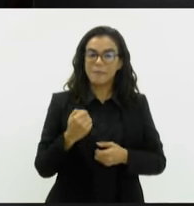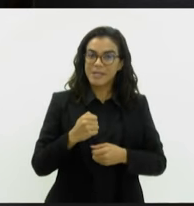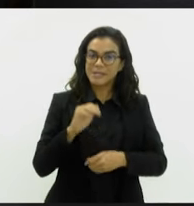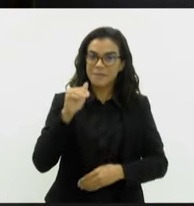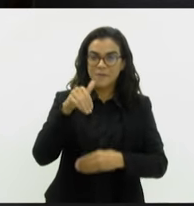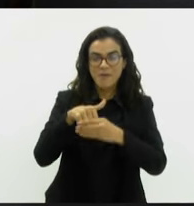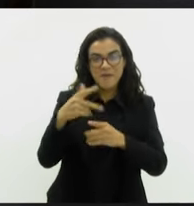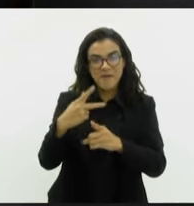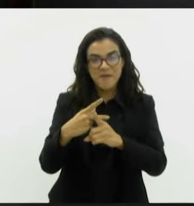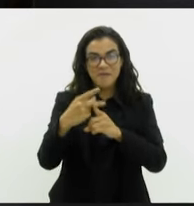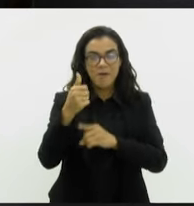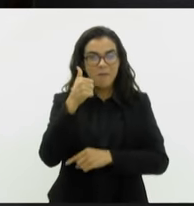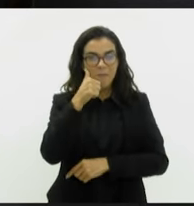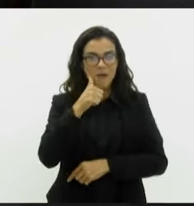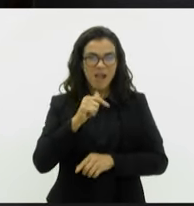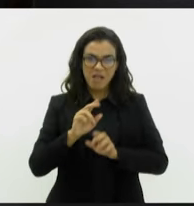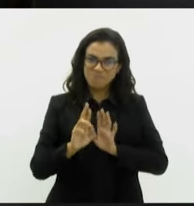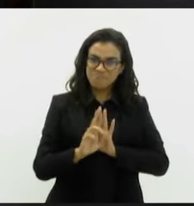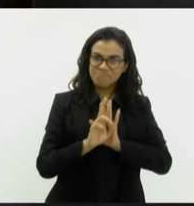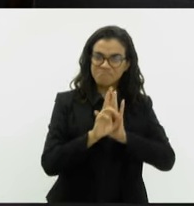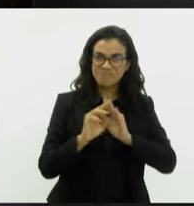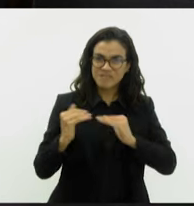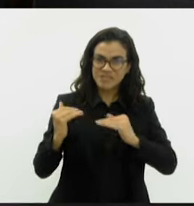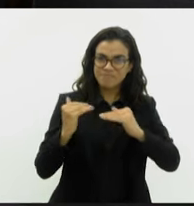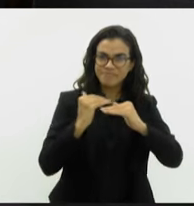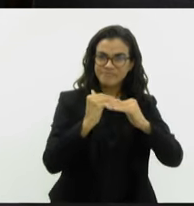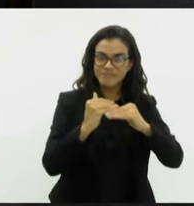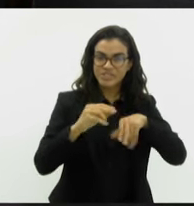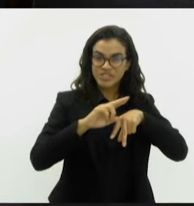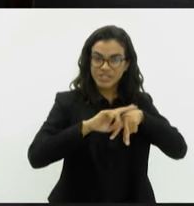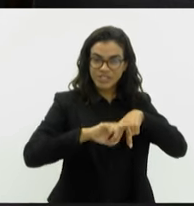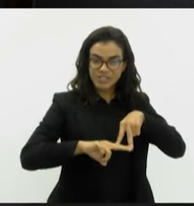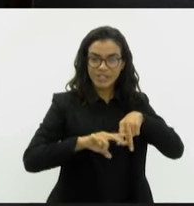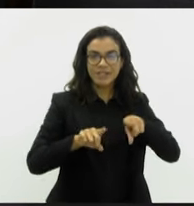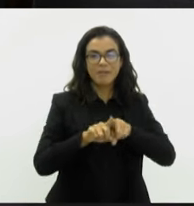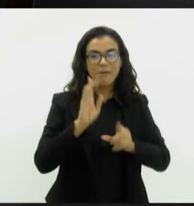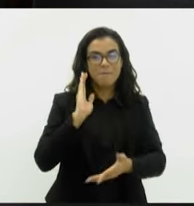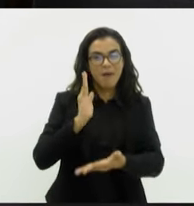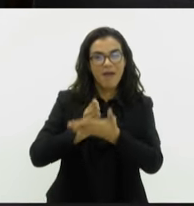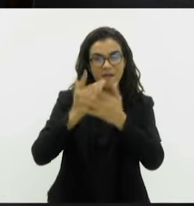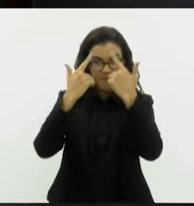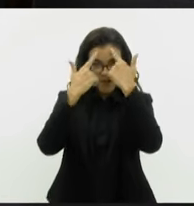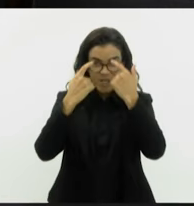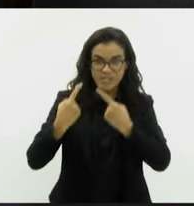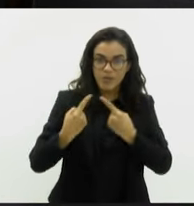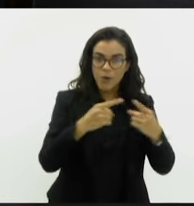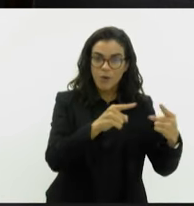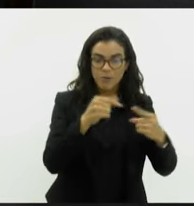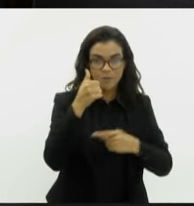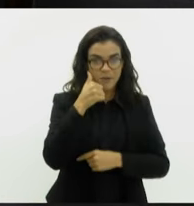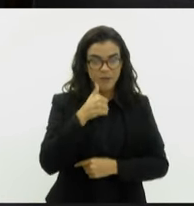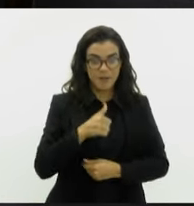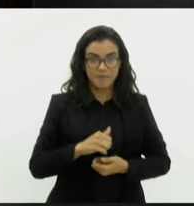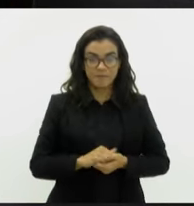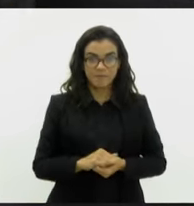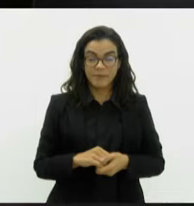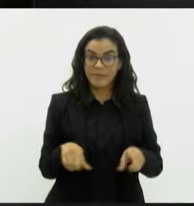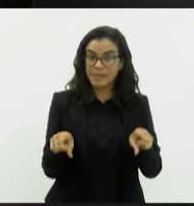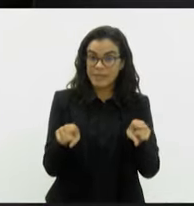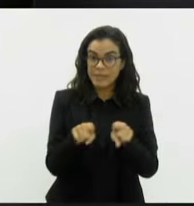líderes comprometidas com a promoção da igualdade de gênero e a erradicação da violência contra as mulheres Além